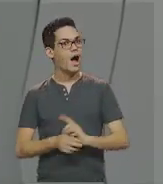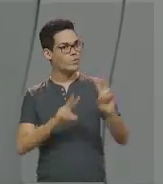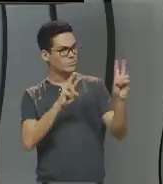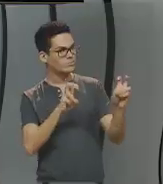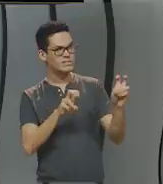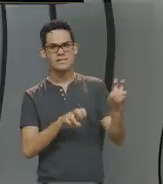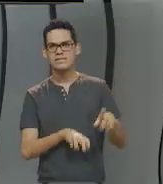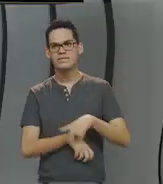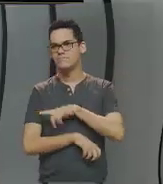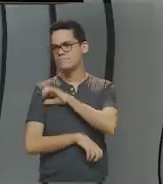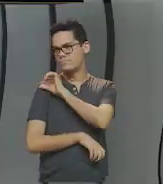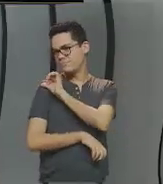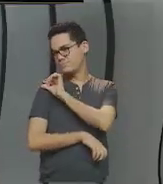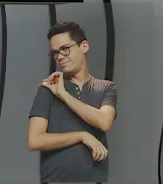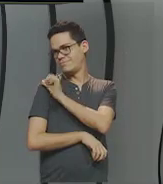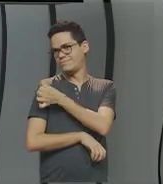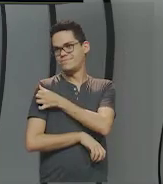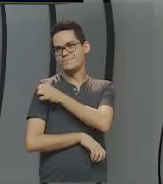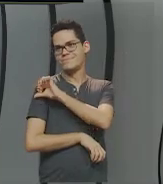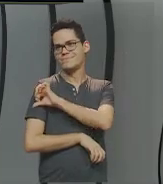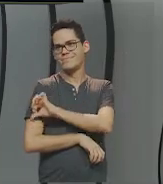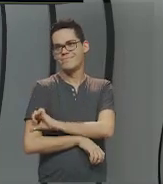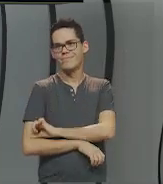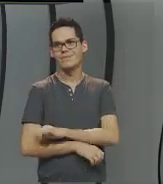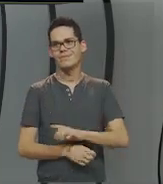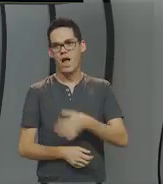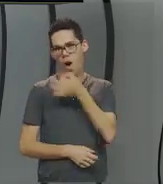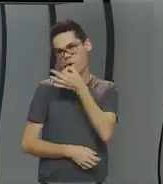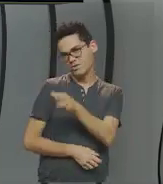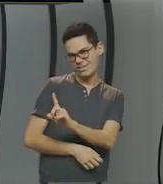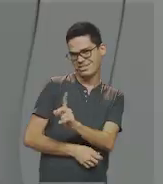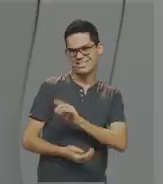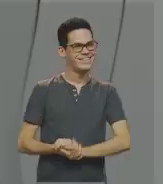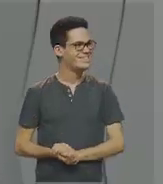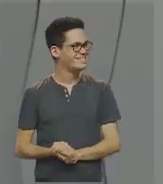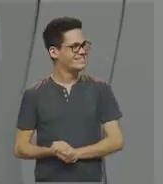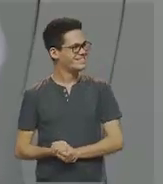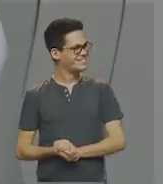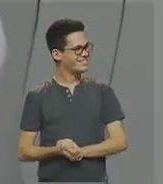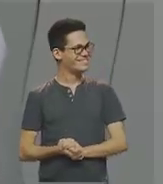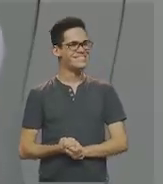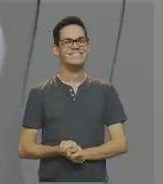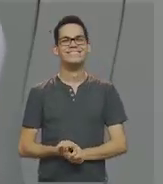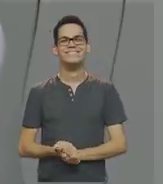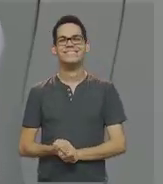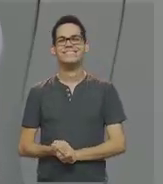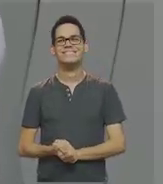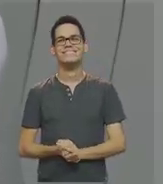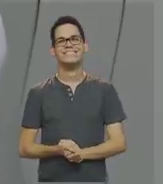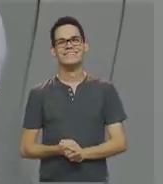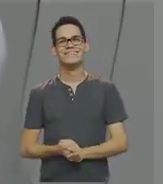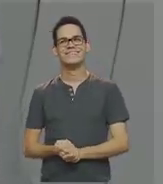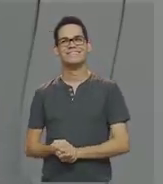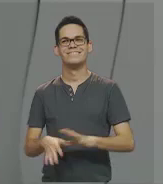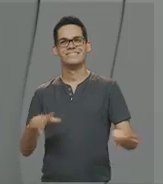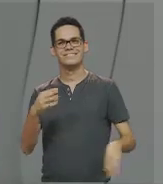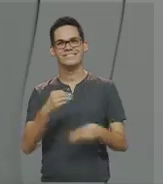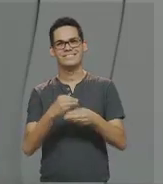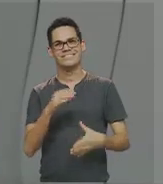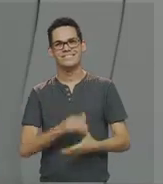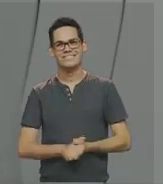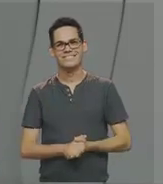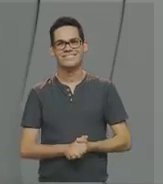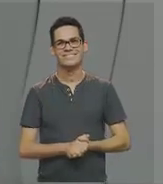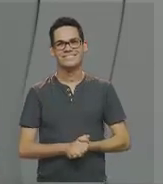todas as aulas, né? Sim. Não vou dar dica, não. Eu vou começar, tá, professora? E a gente conversa